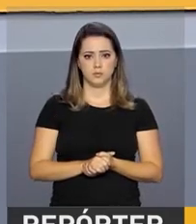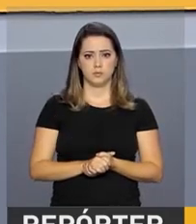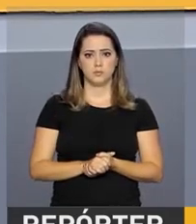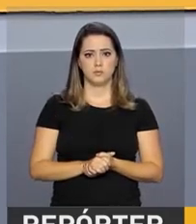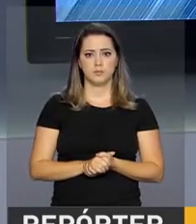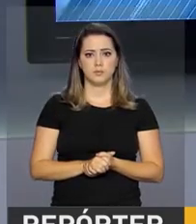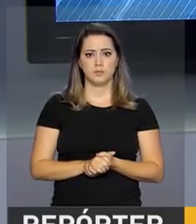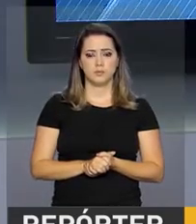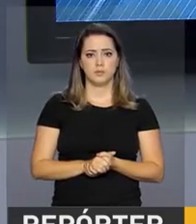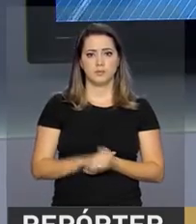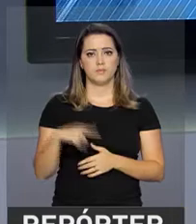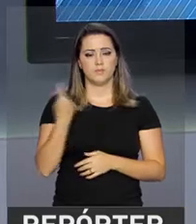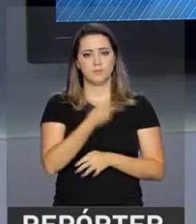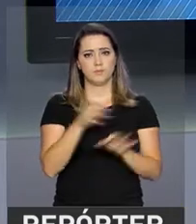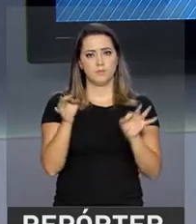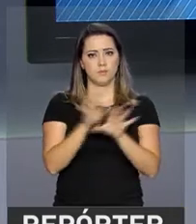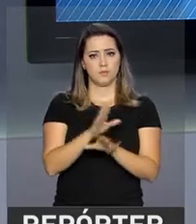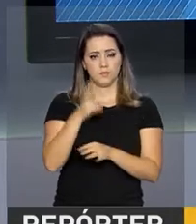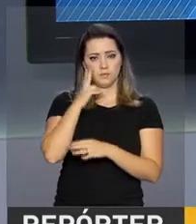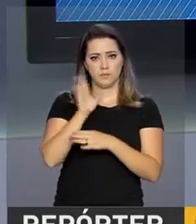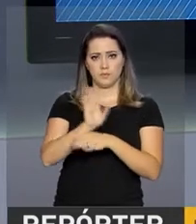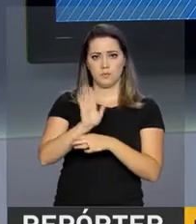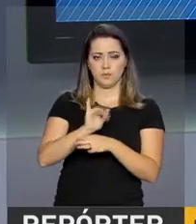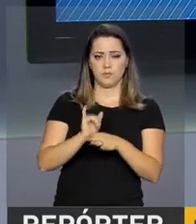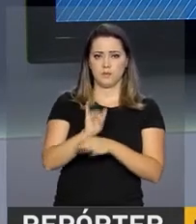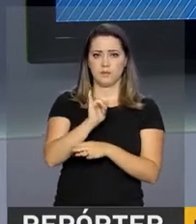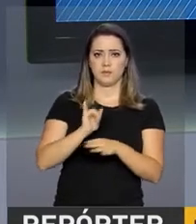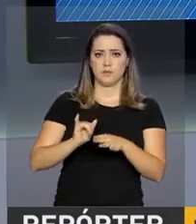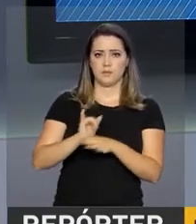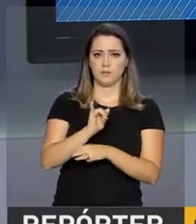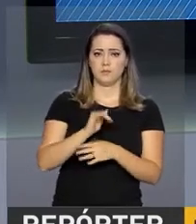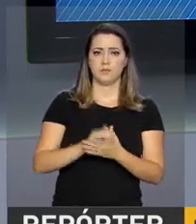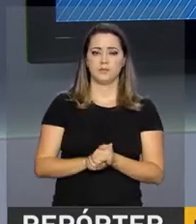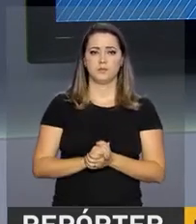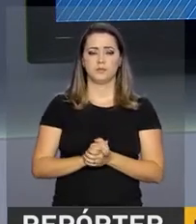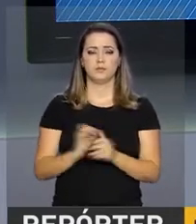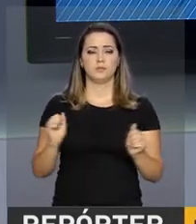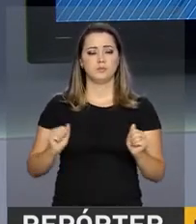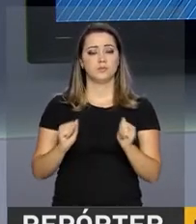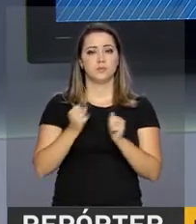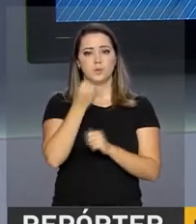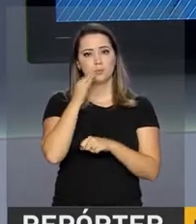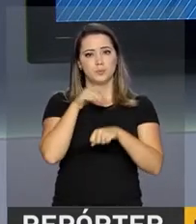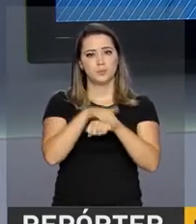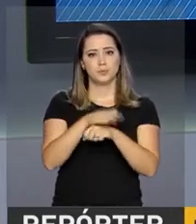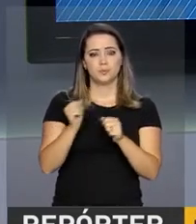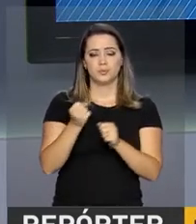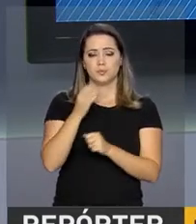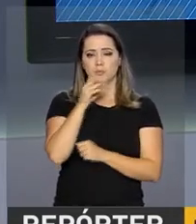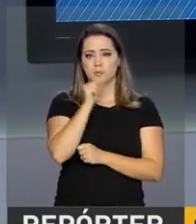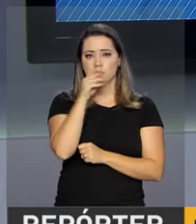bnds.gov.br. E nós ficamos por aqui. Você pode rever as reportagens no YouTube. Uma boa noite para